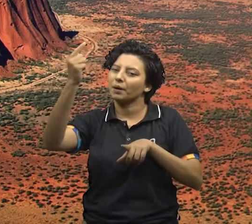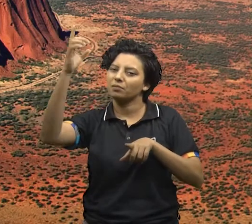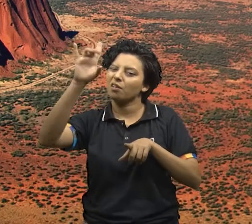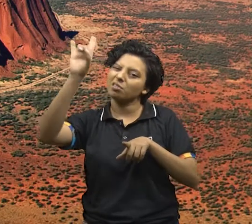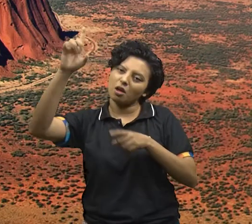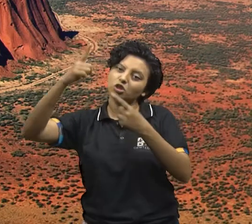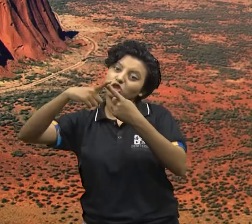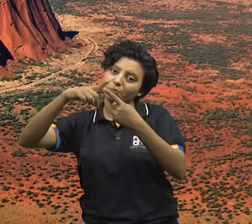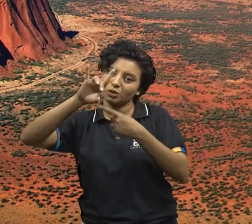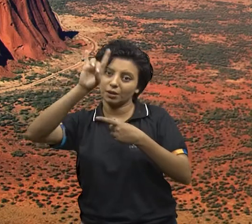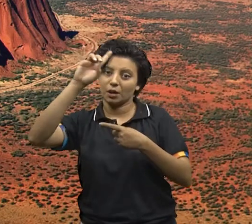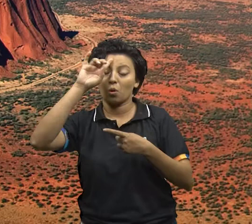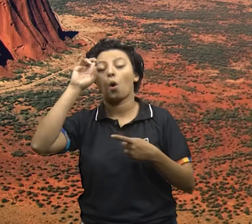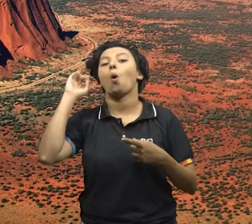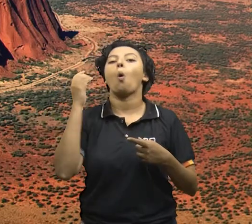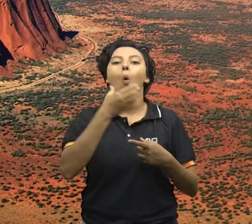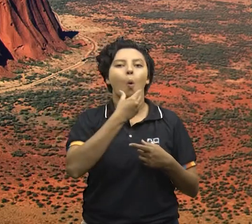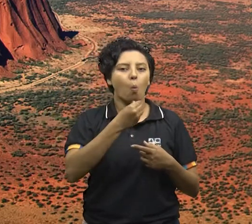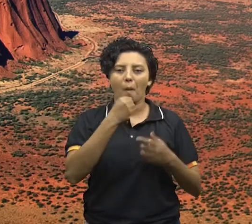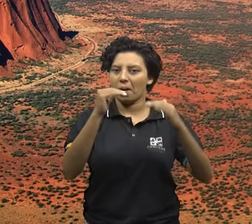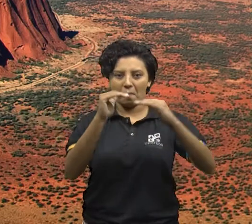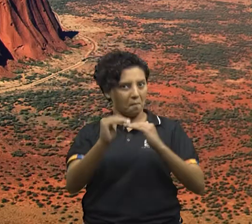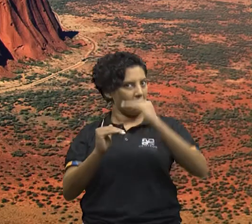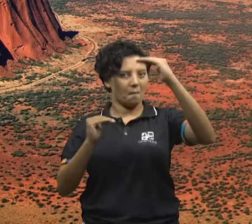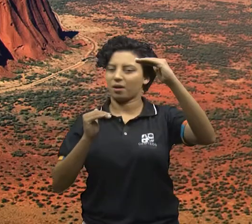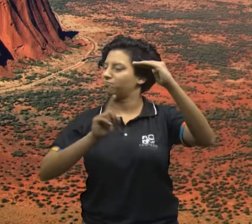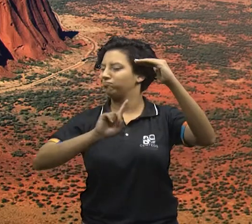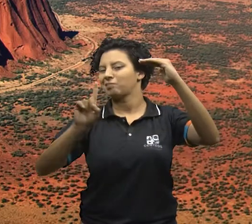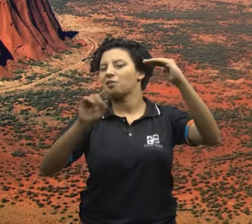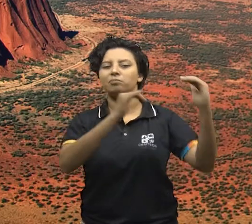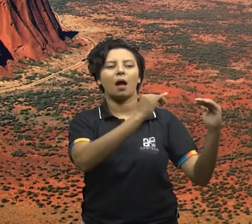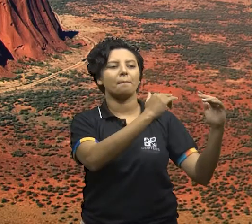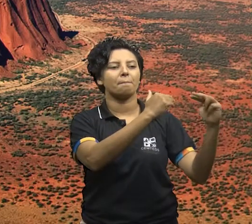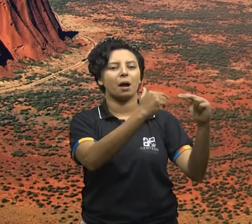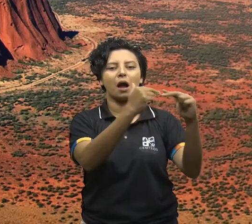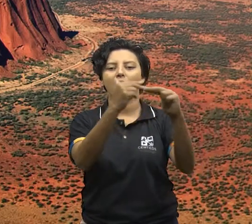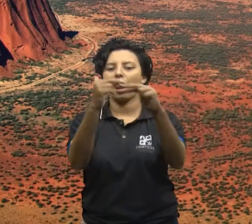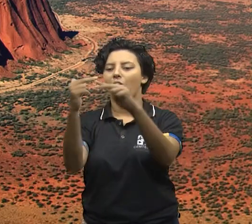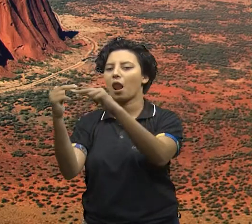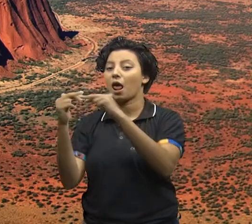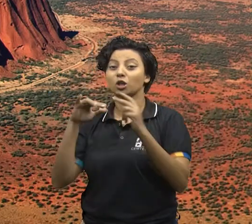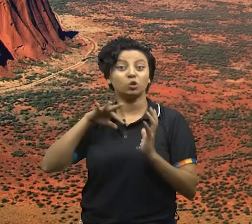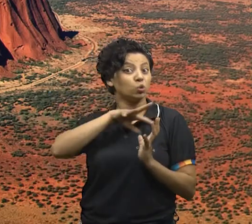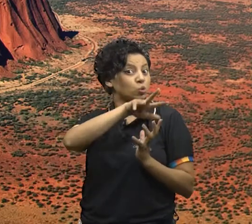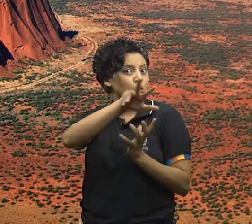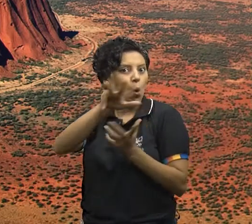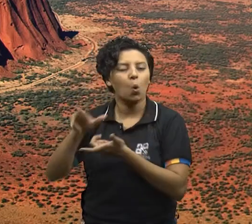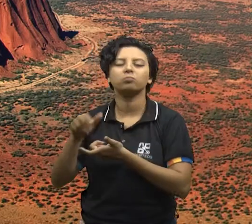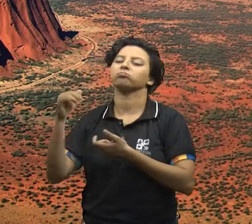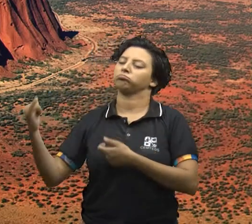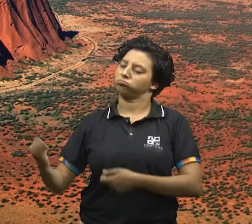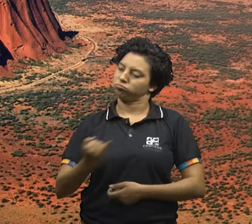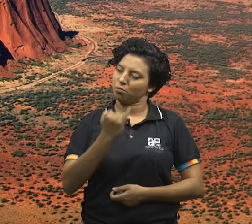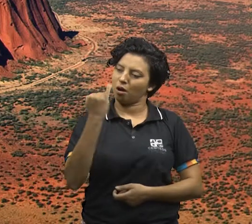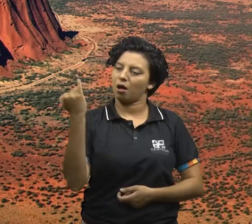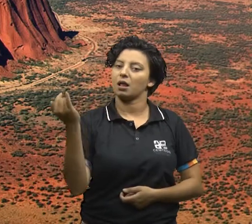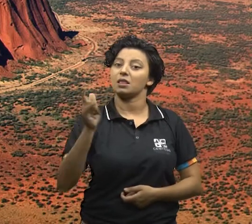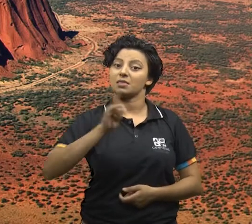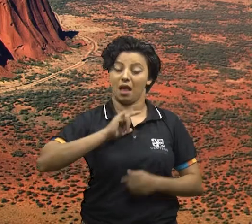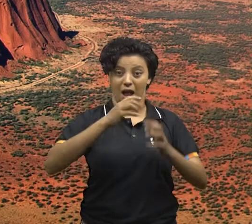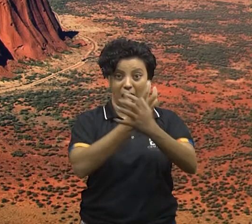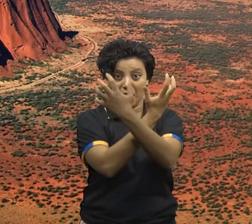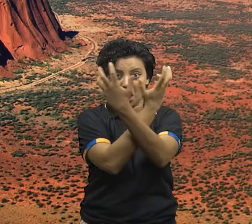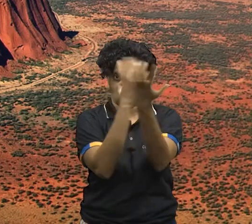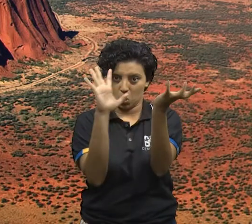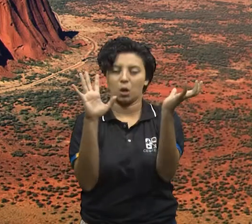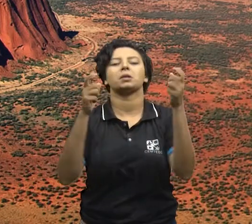a nada na natureza. Eles acreditavam que todos são importantes e a natureza deve ser honrada. Nesta